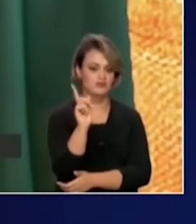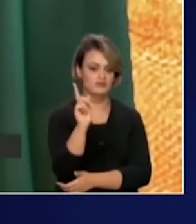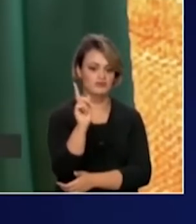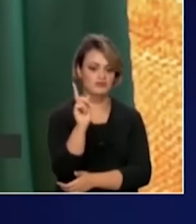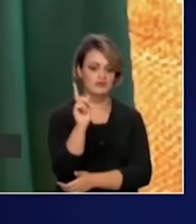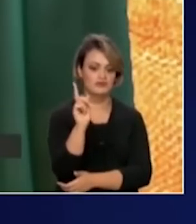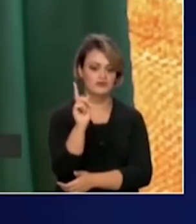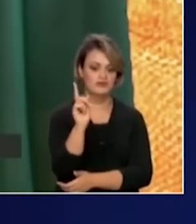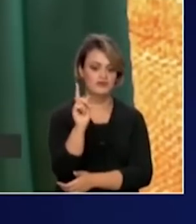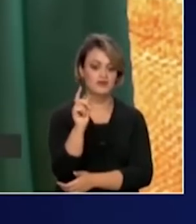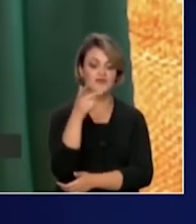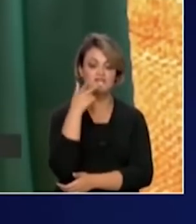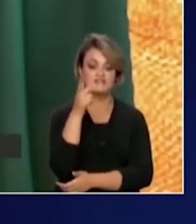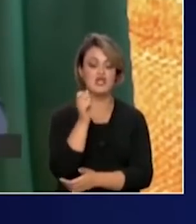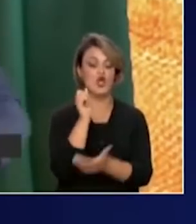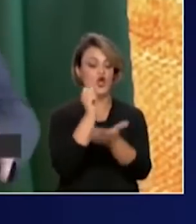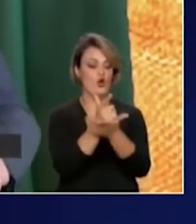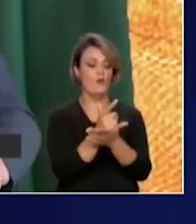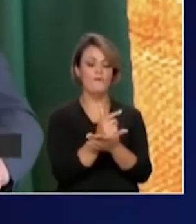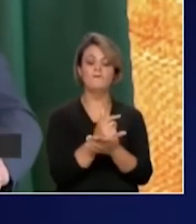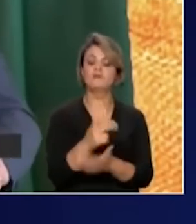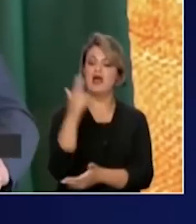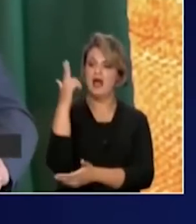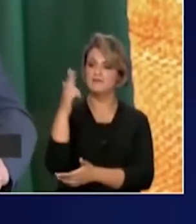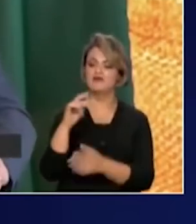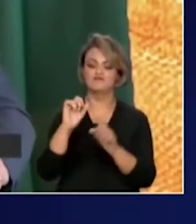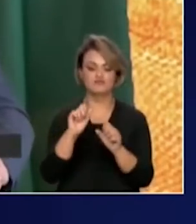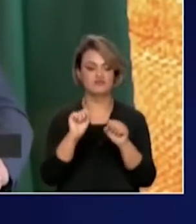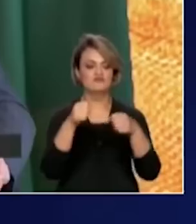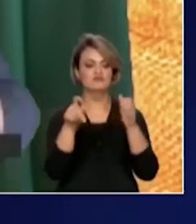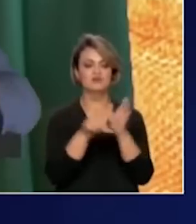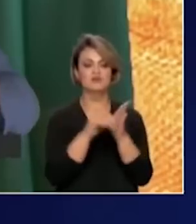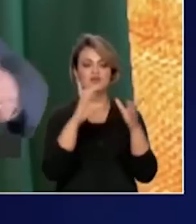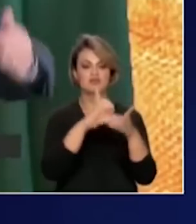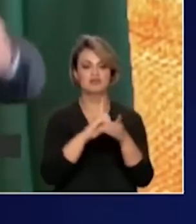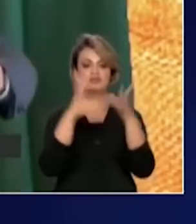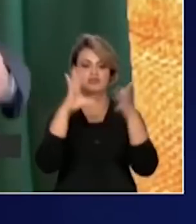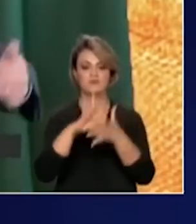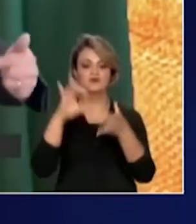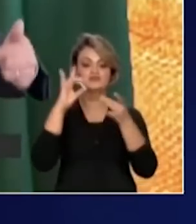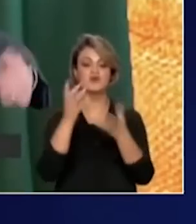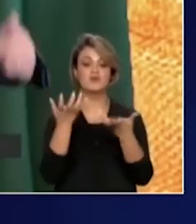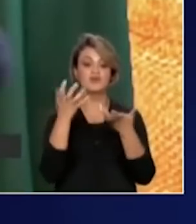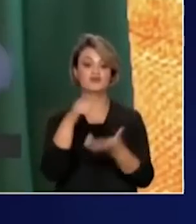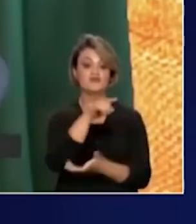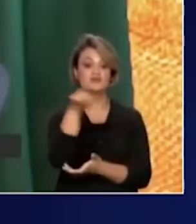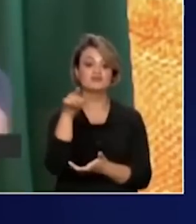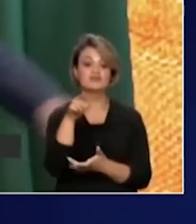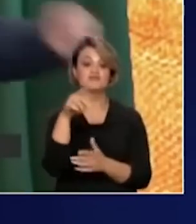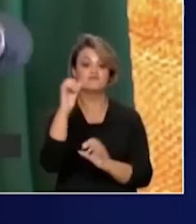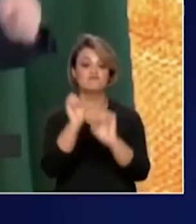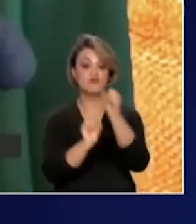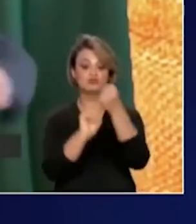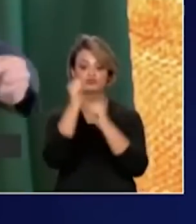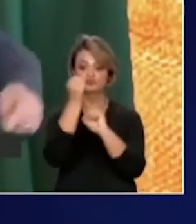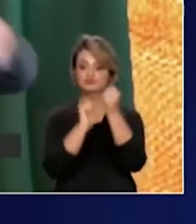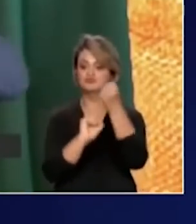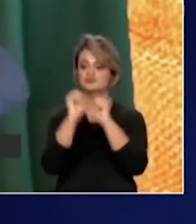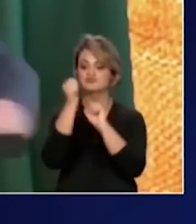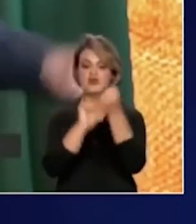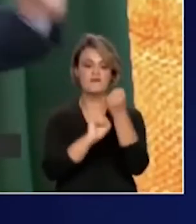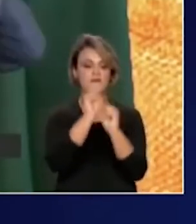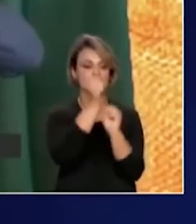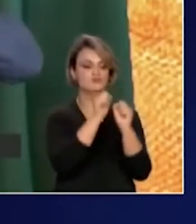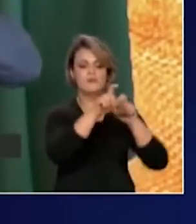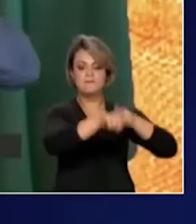Porque diziam que era comprar arma para defender a democracia. Eu, na verdade, quero que vocês produzam o máximo que